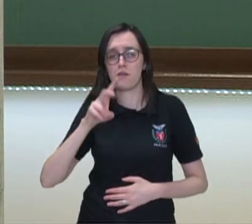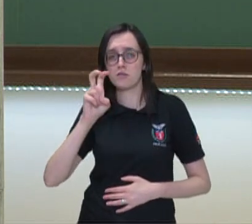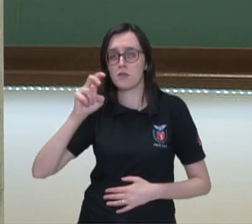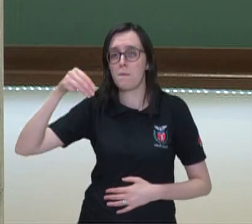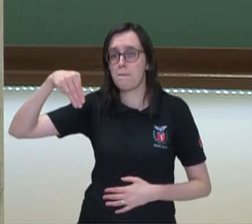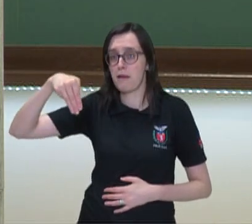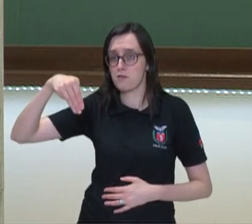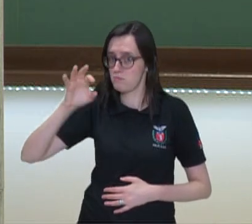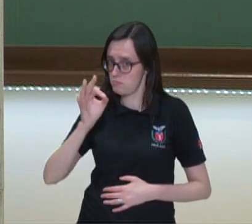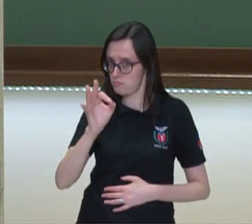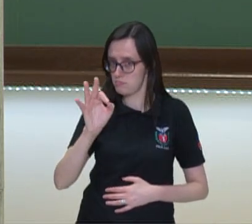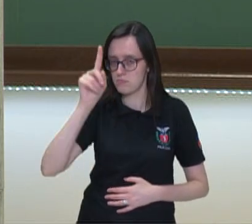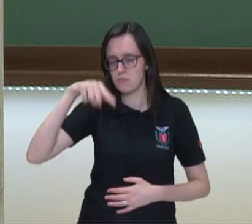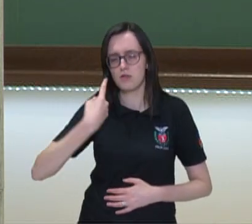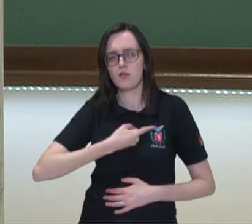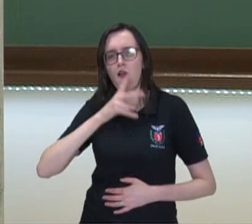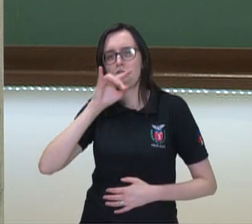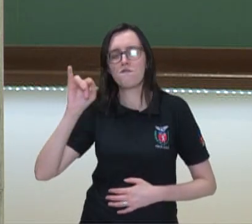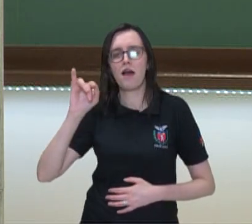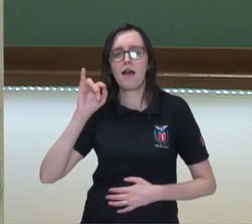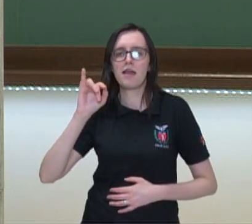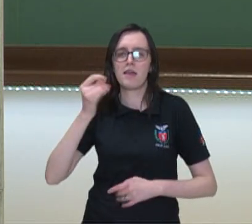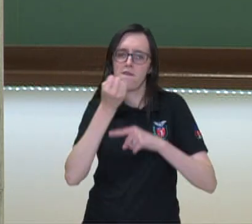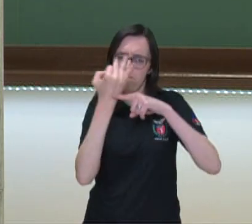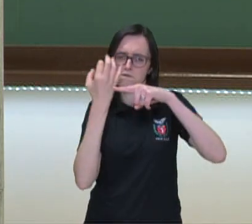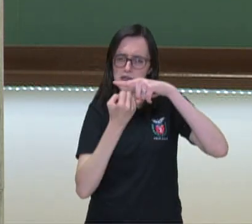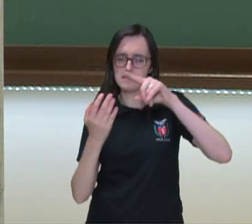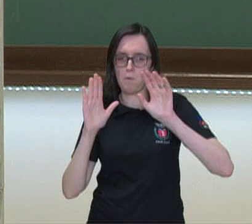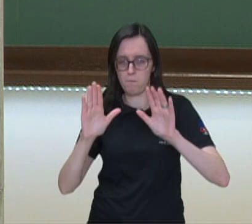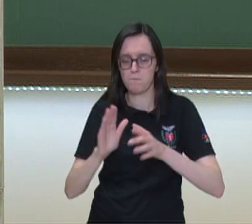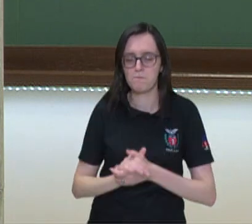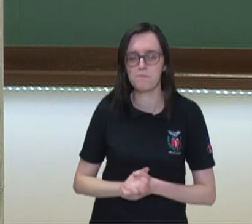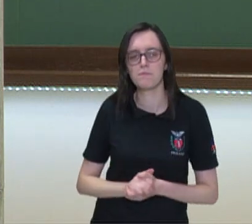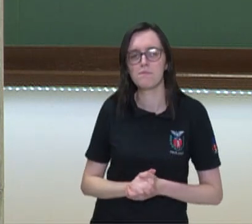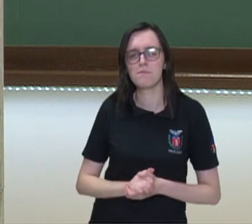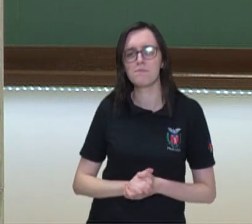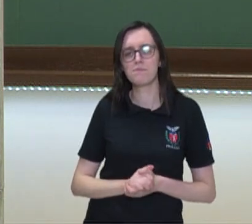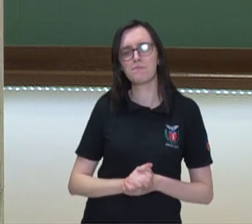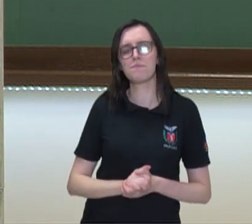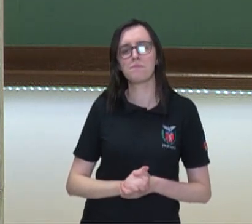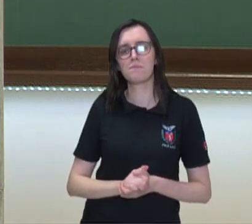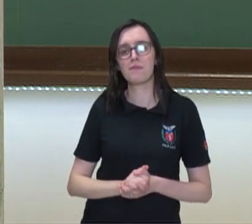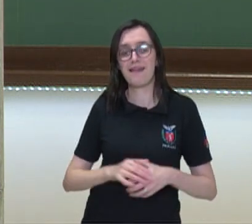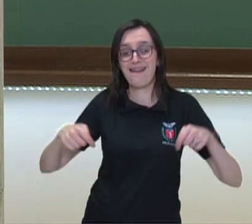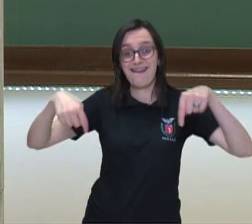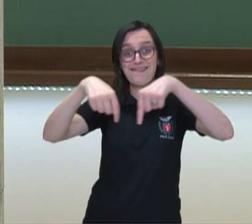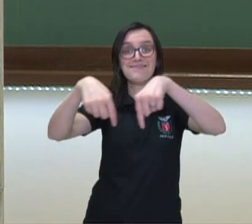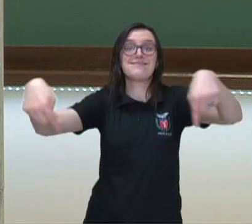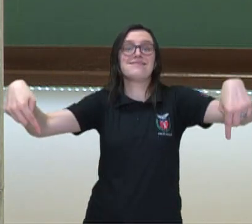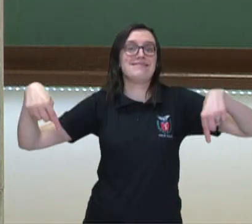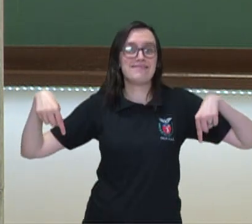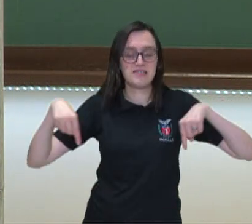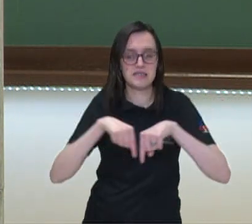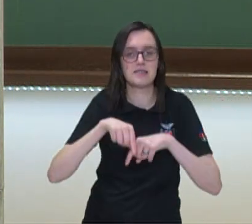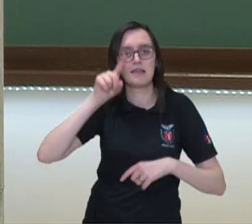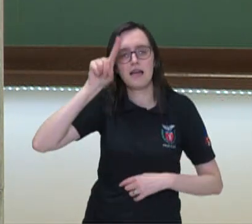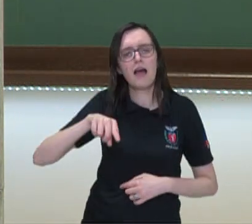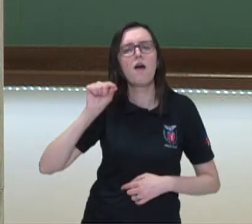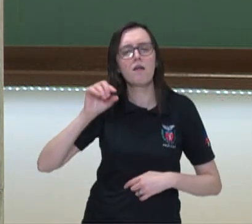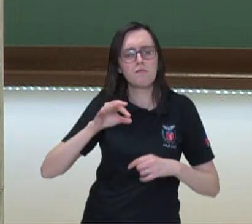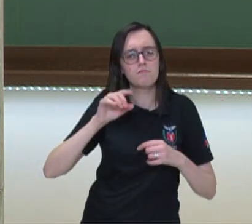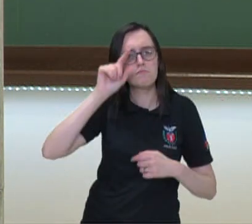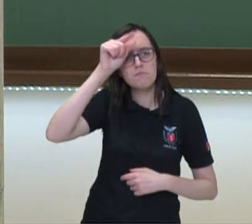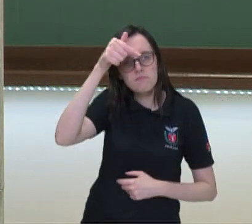metros, tá? A gente vai deixar como fração para a gente poder trabalhar em cima disso. A sala, ela mede 3,5 metros, ou seja, ela